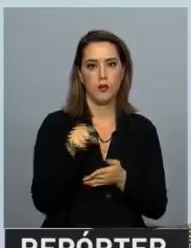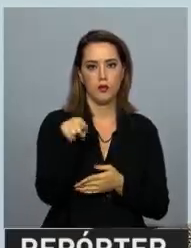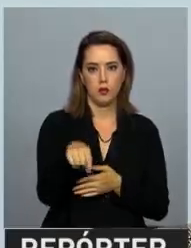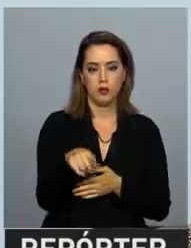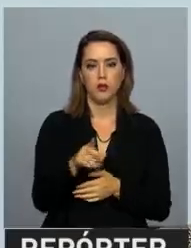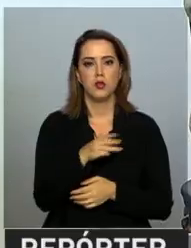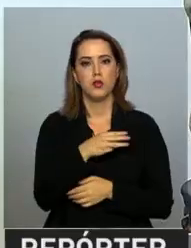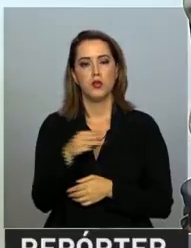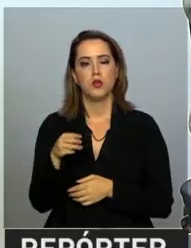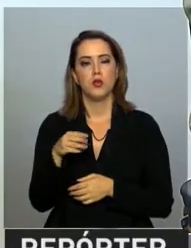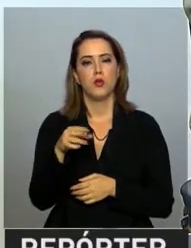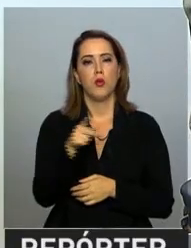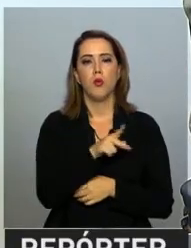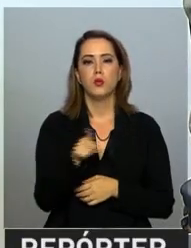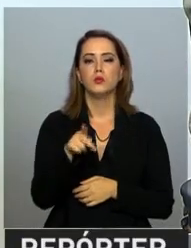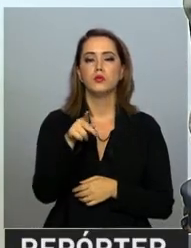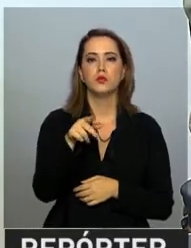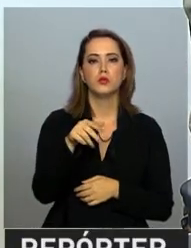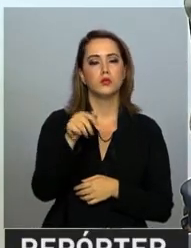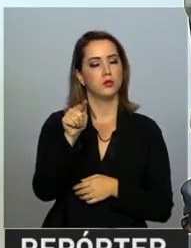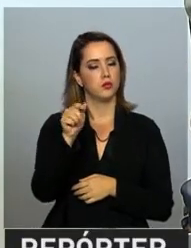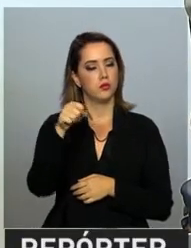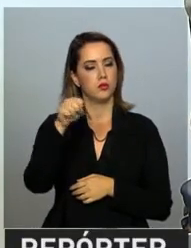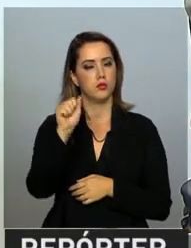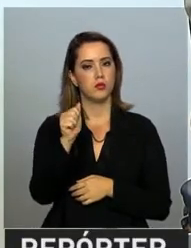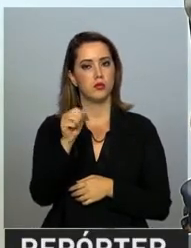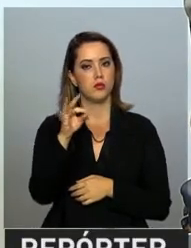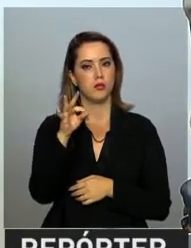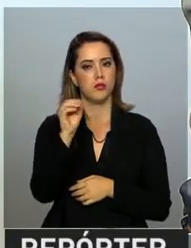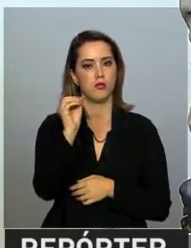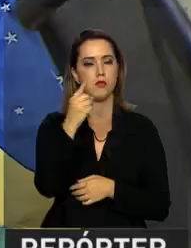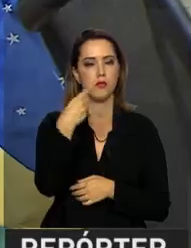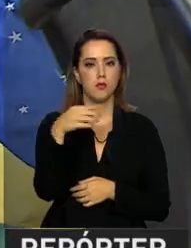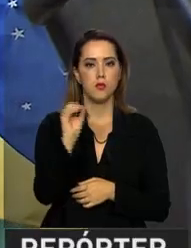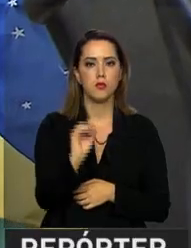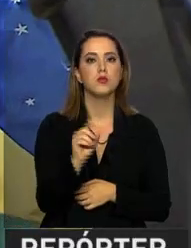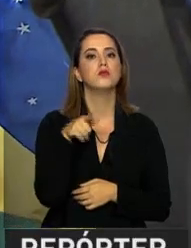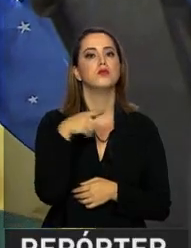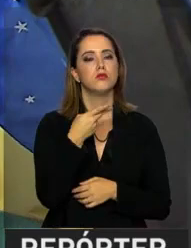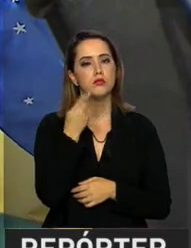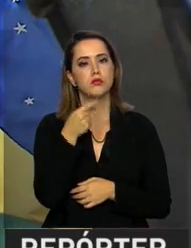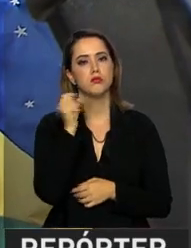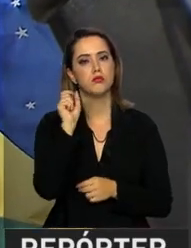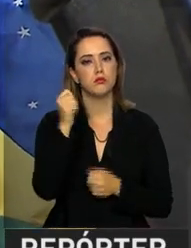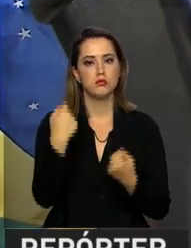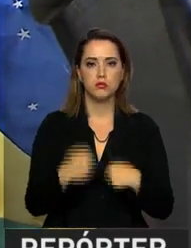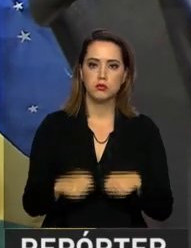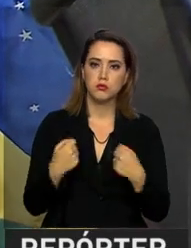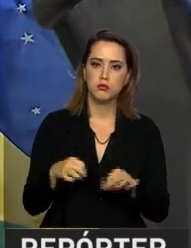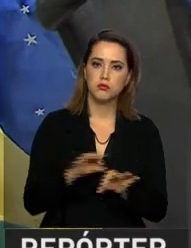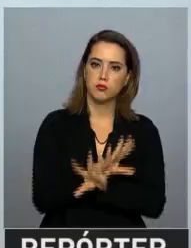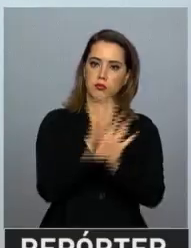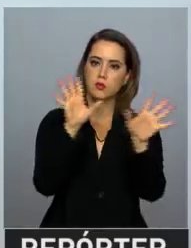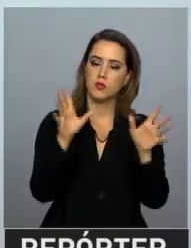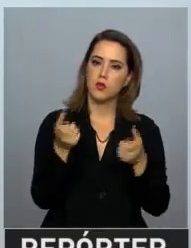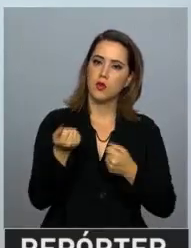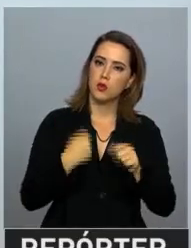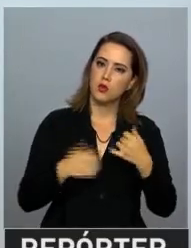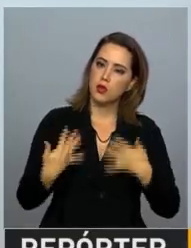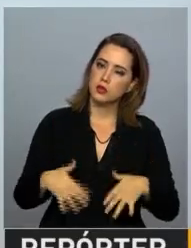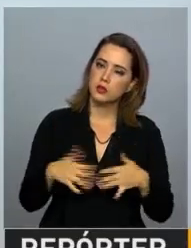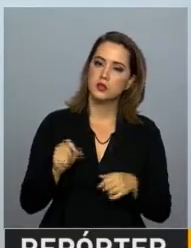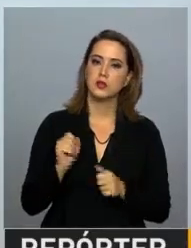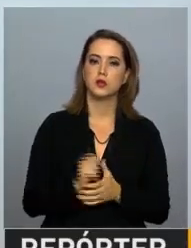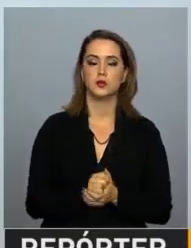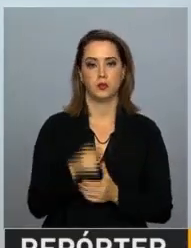presidente do fundo a iniciativa Segue uma decisão do Governo Federal de dar mais clareza aos gastos públicos ele traz uma